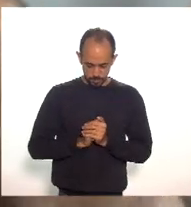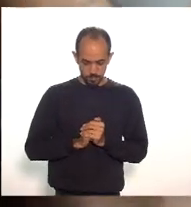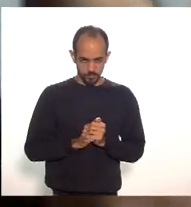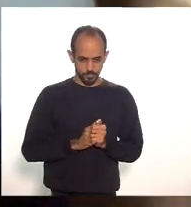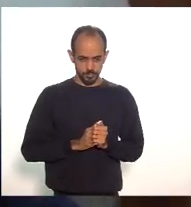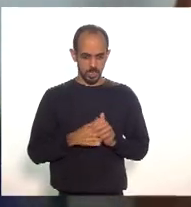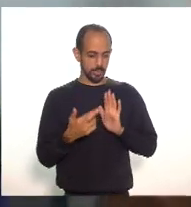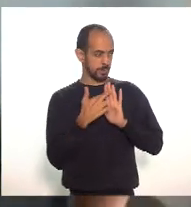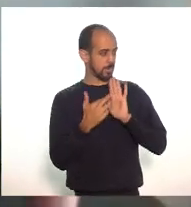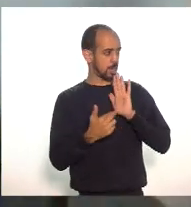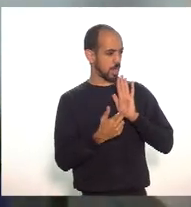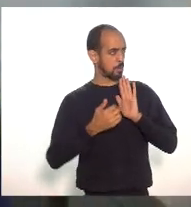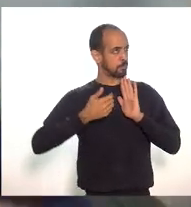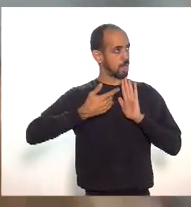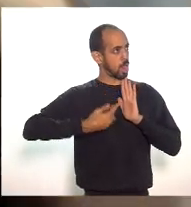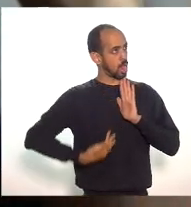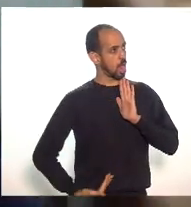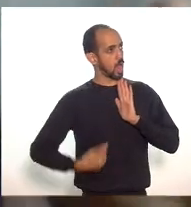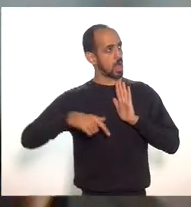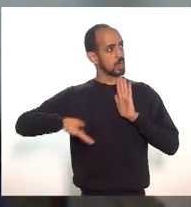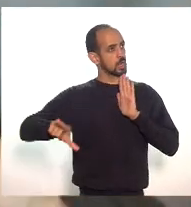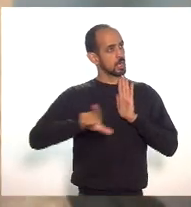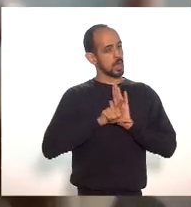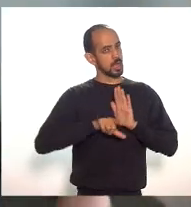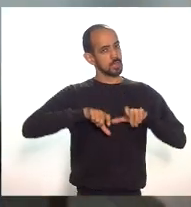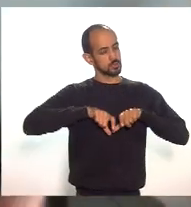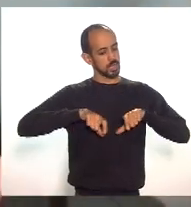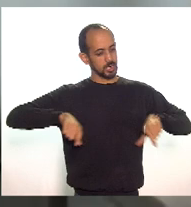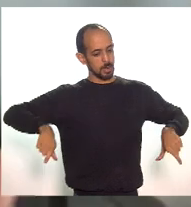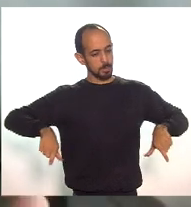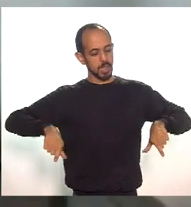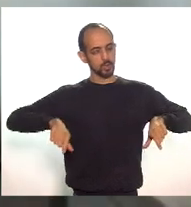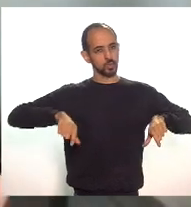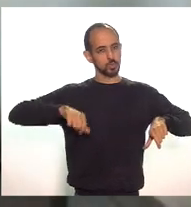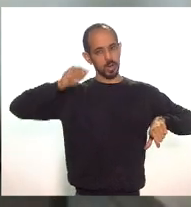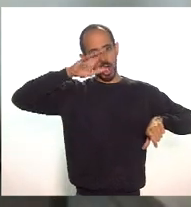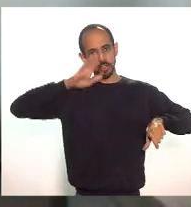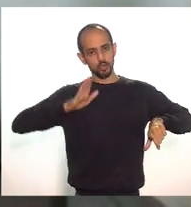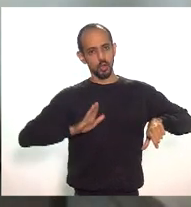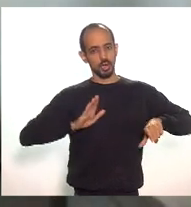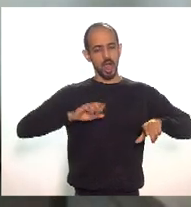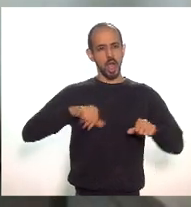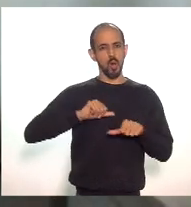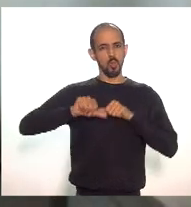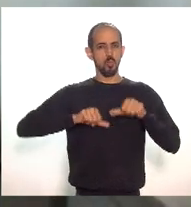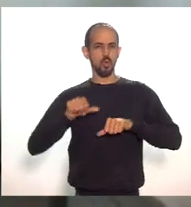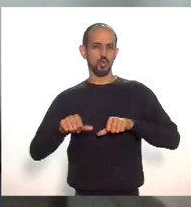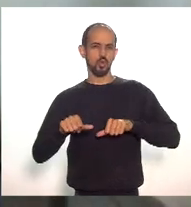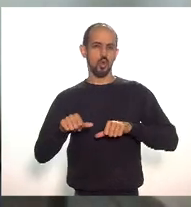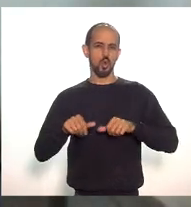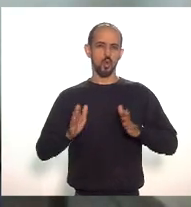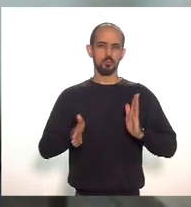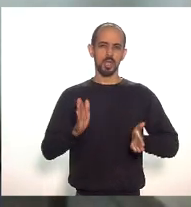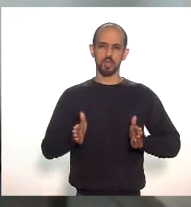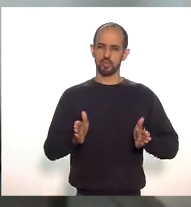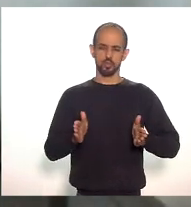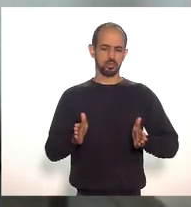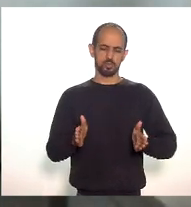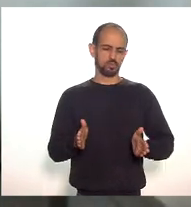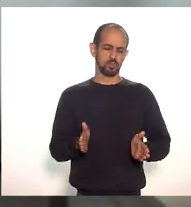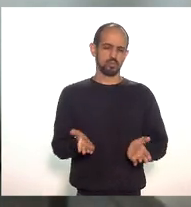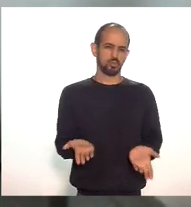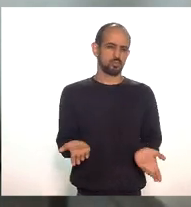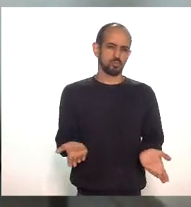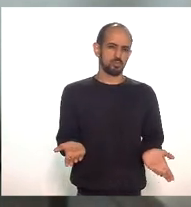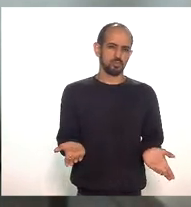regulamento é a lei do saneamento Nacional passou esse prazo para 35 anos